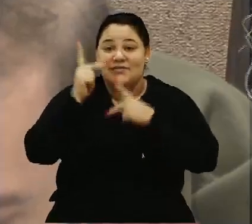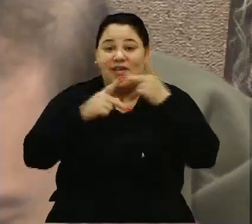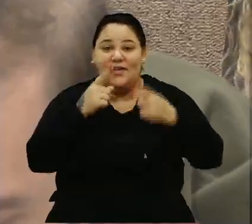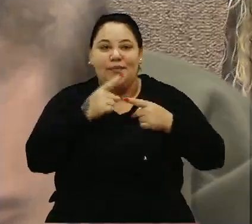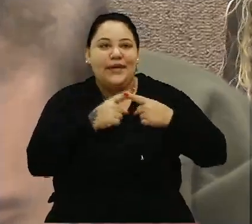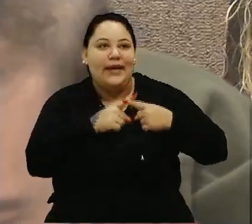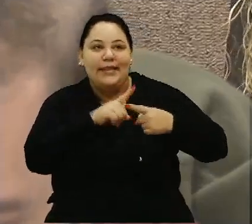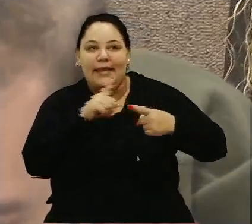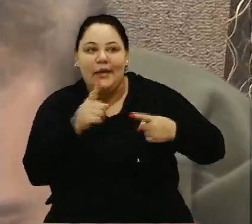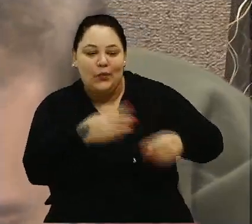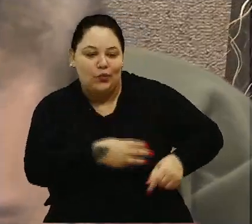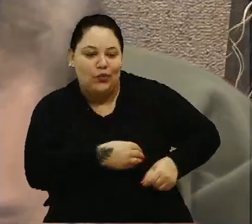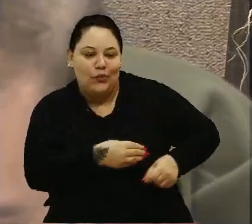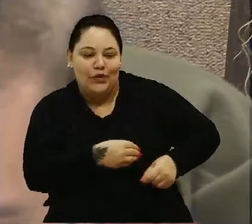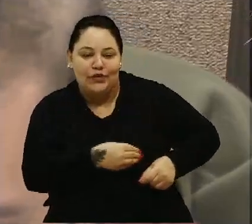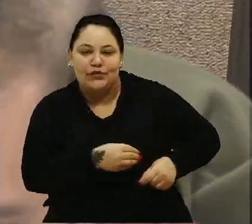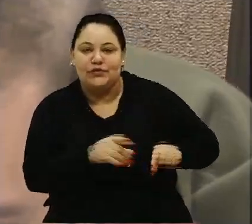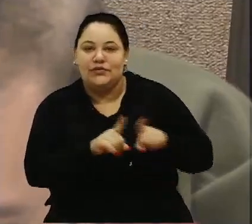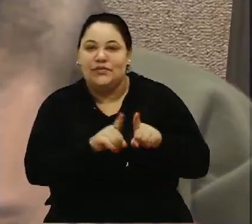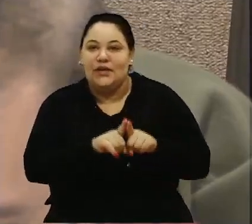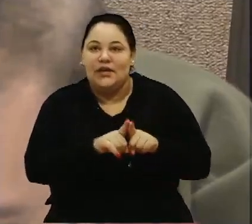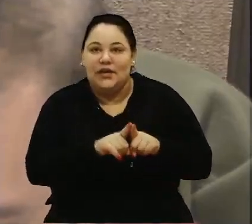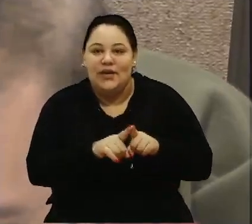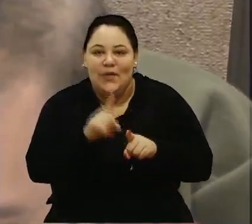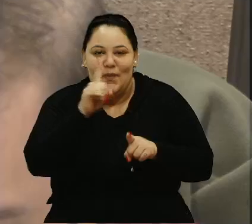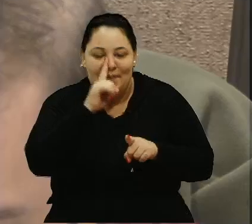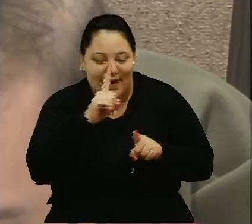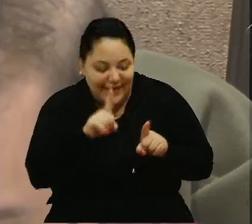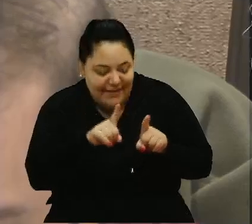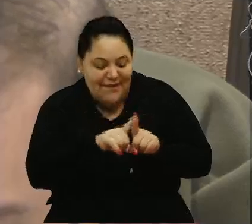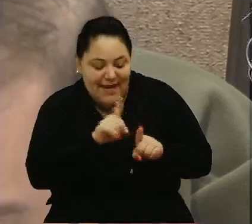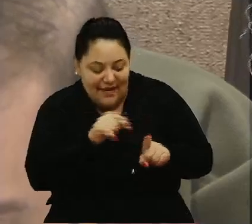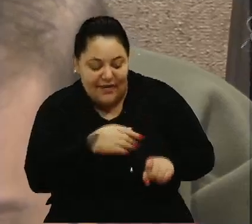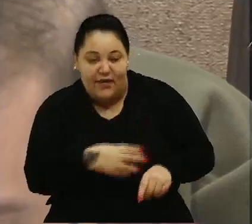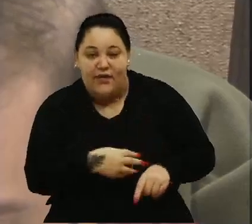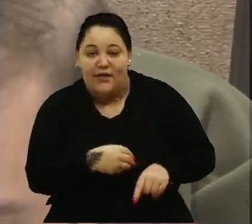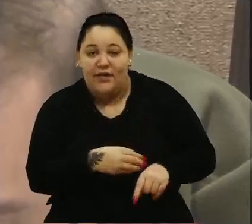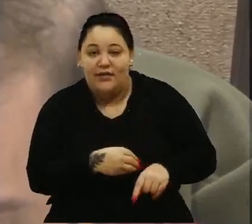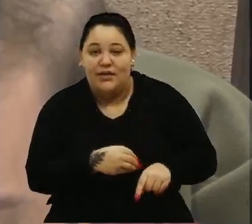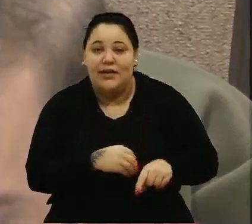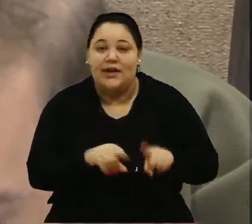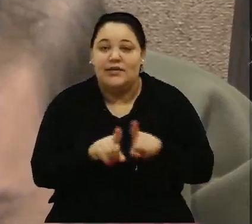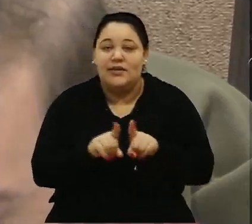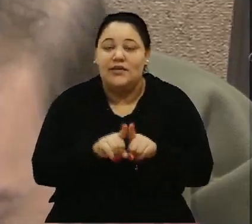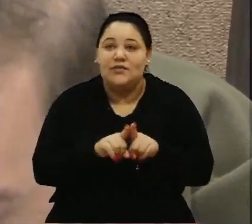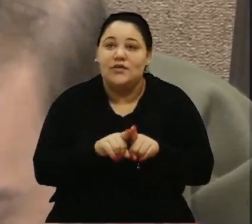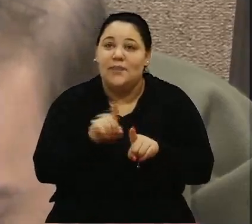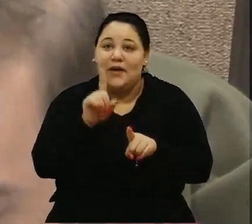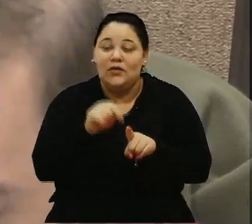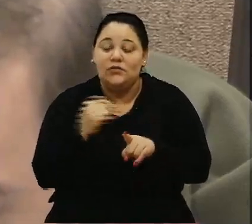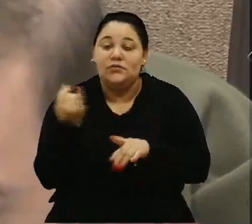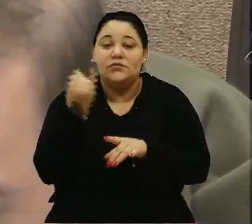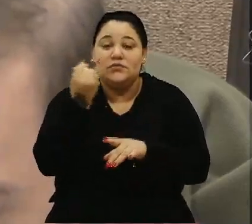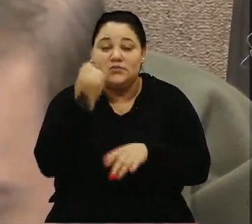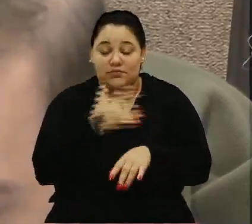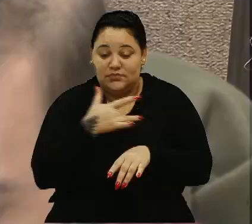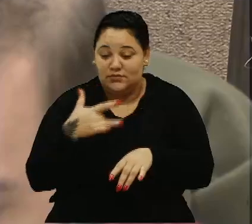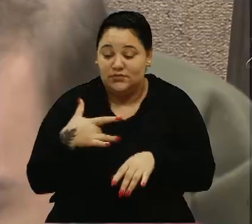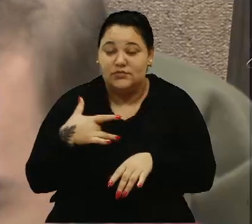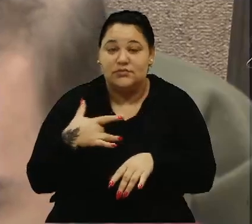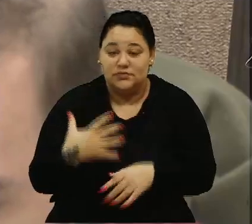amamentou, né, o mãe também é amamentar. E também a importância disso para a saúde dos nossos filhos,